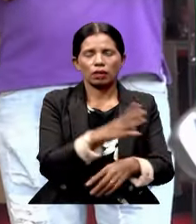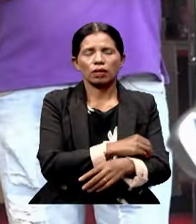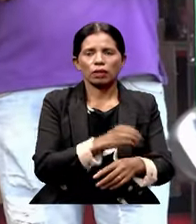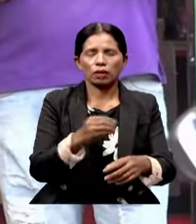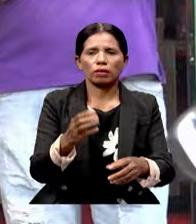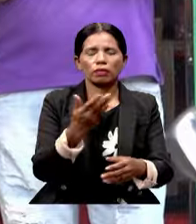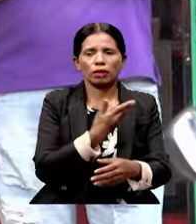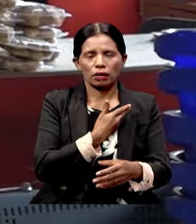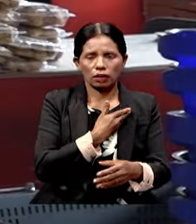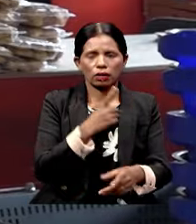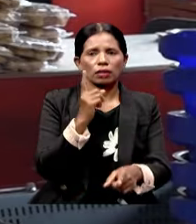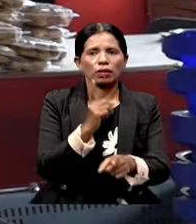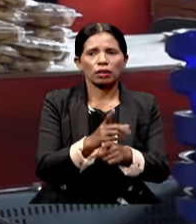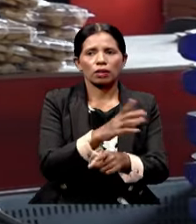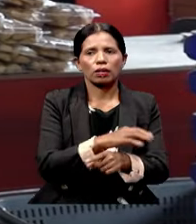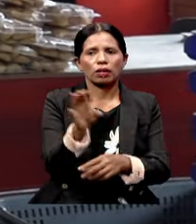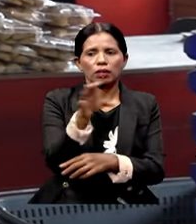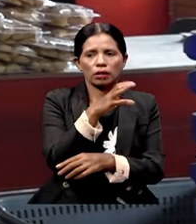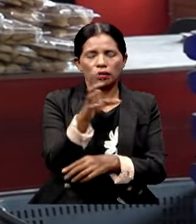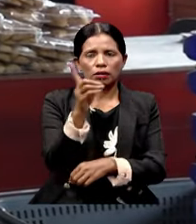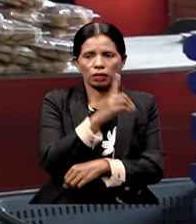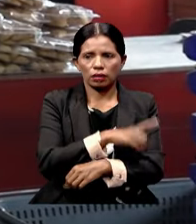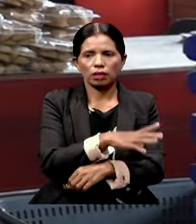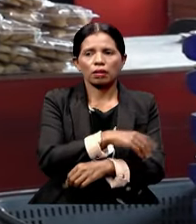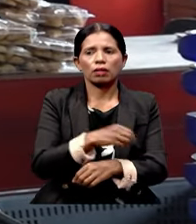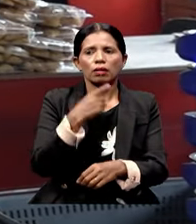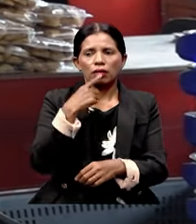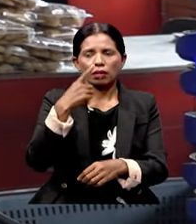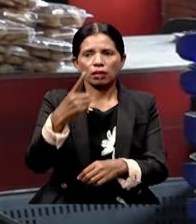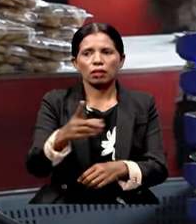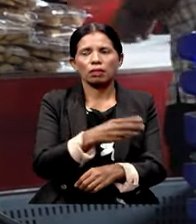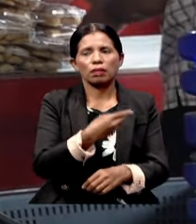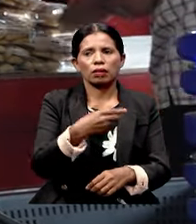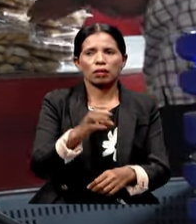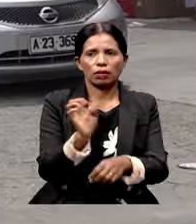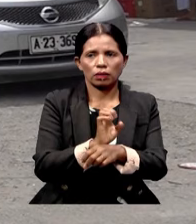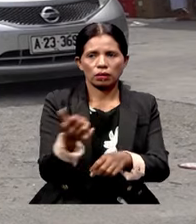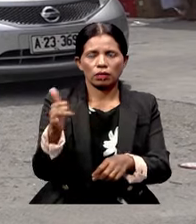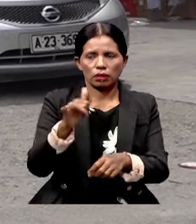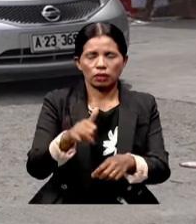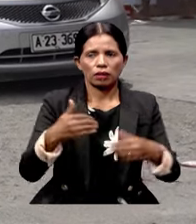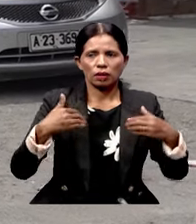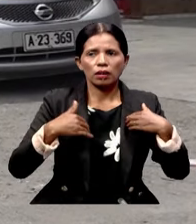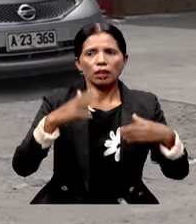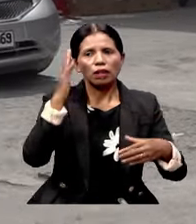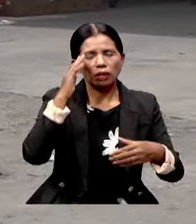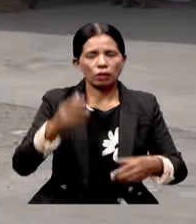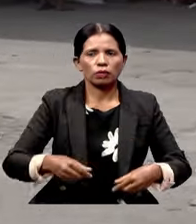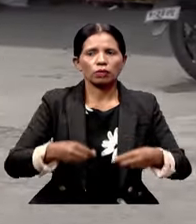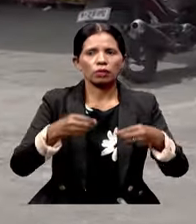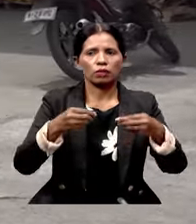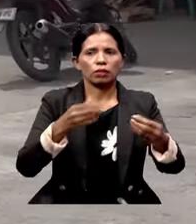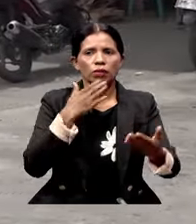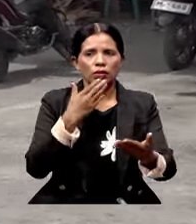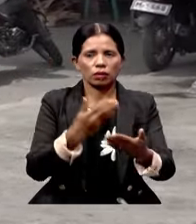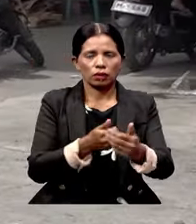asang, liga holorom bot natal no tinan fong, no garantia katak, operador ekonomi ke sira mos ia konsiensia hori fo presu nebe justu